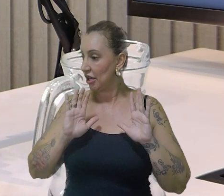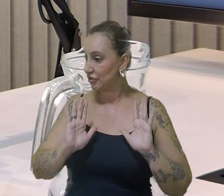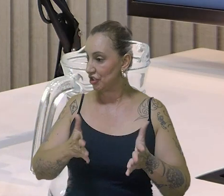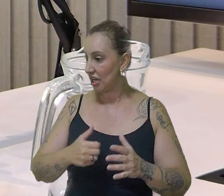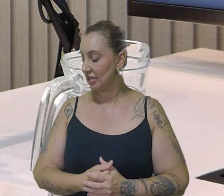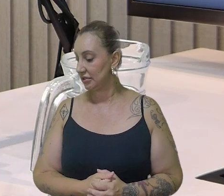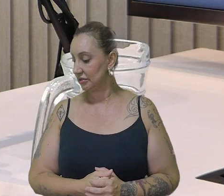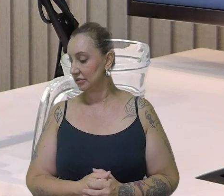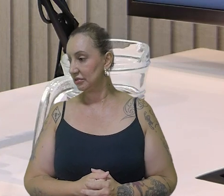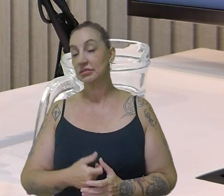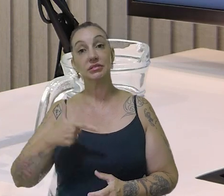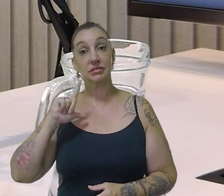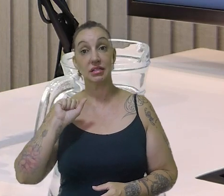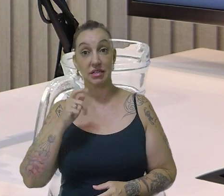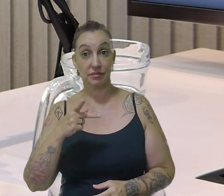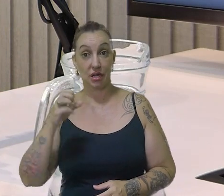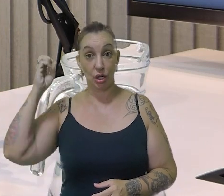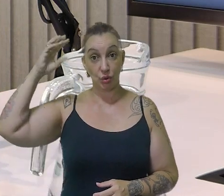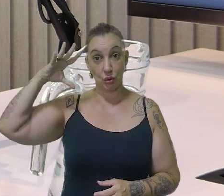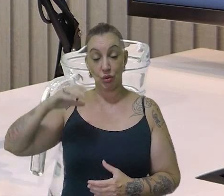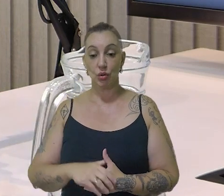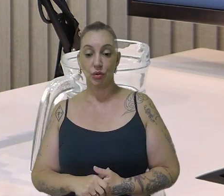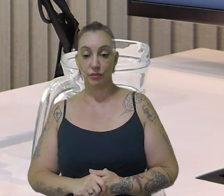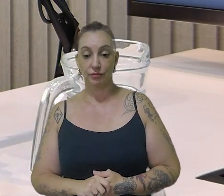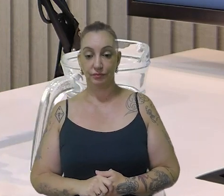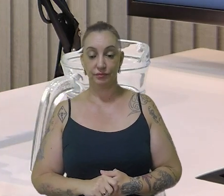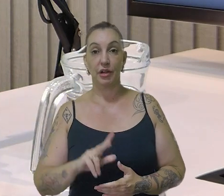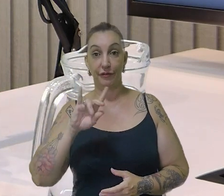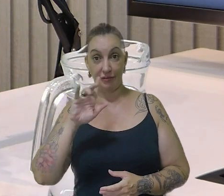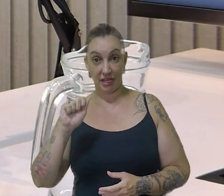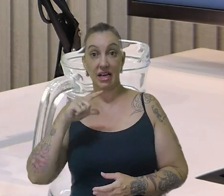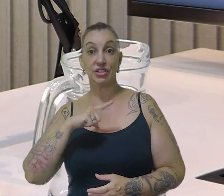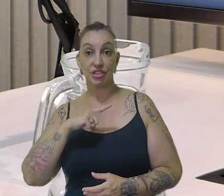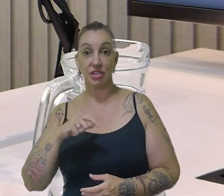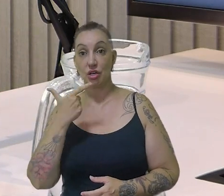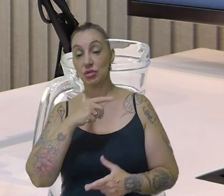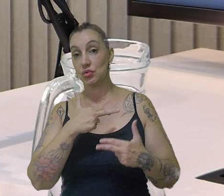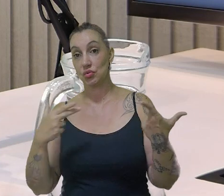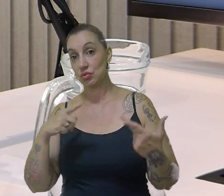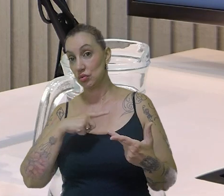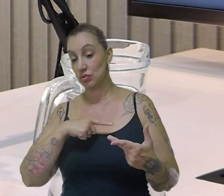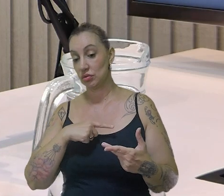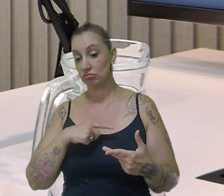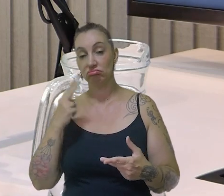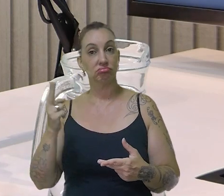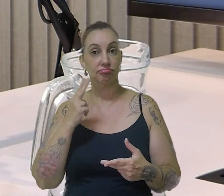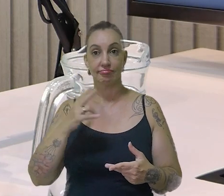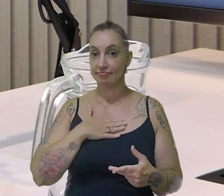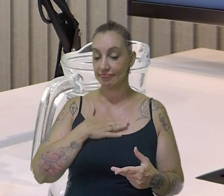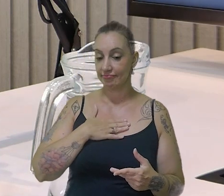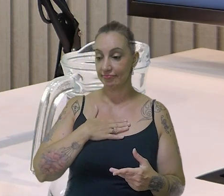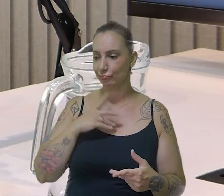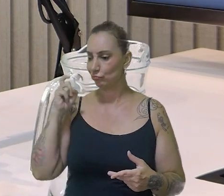eh antes da SP com luz tinha o viga tinha todas essas coisas então não deu muito certo para mim